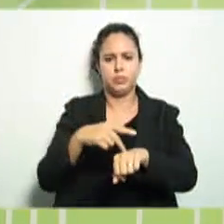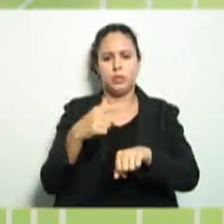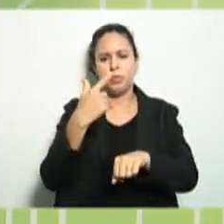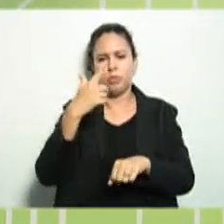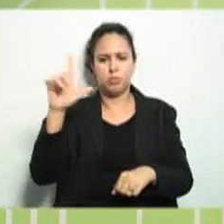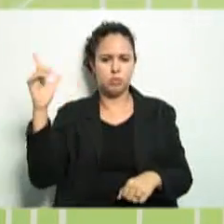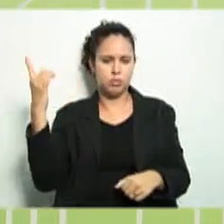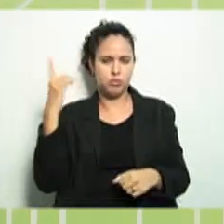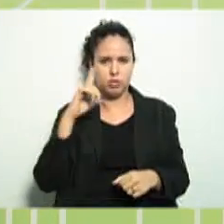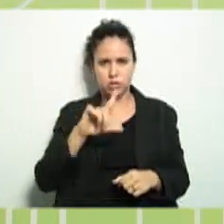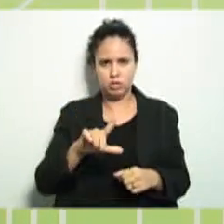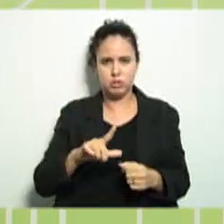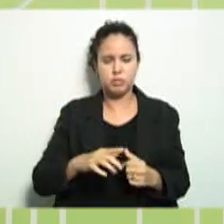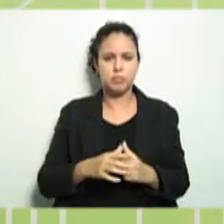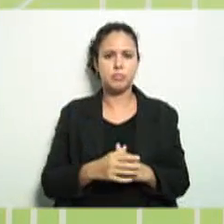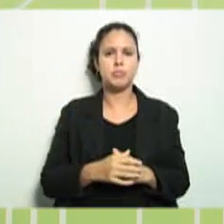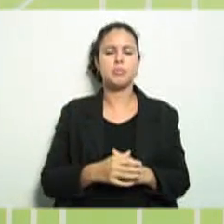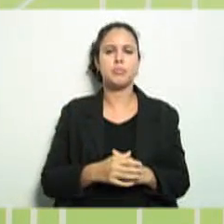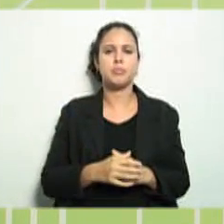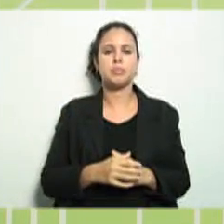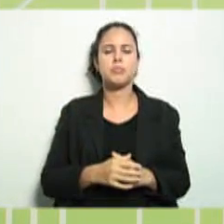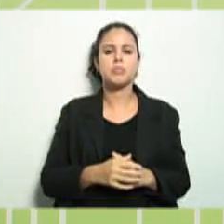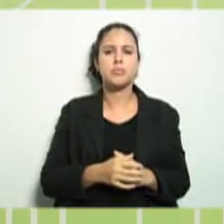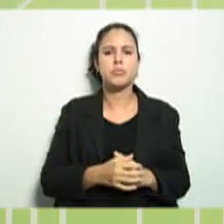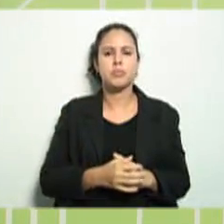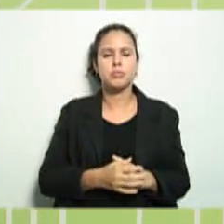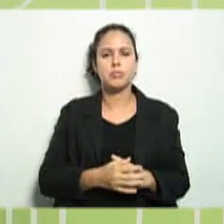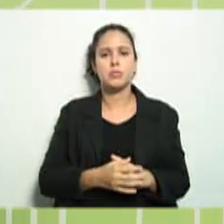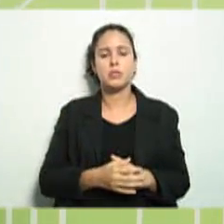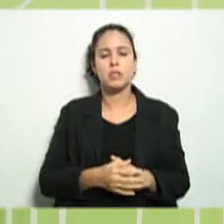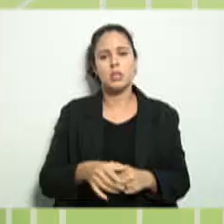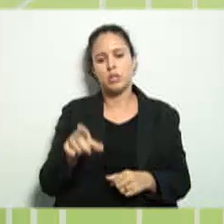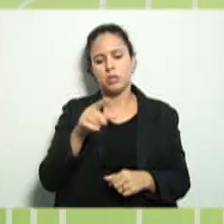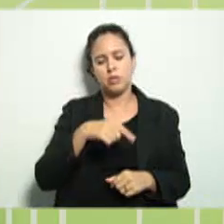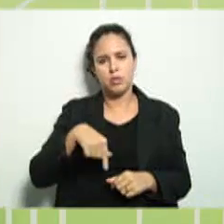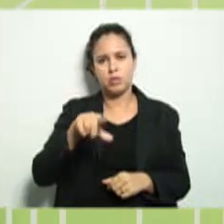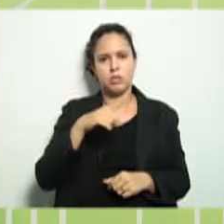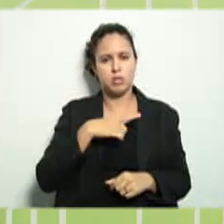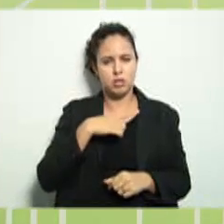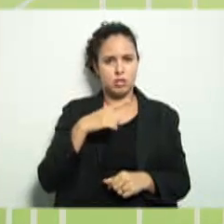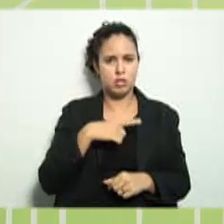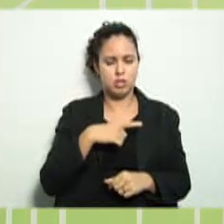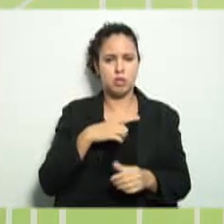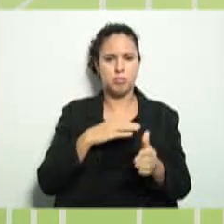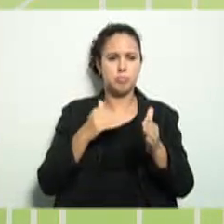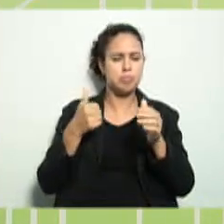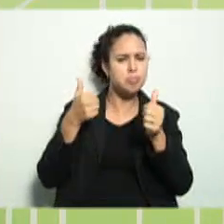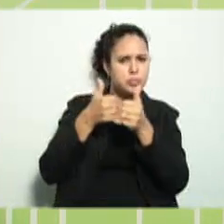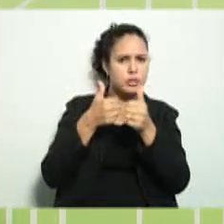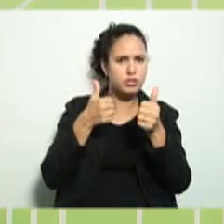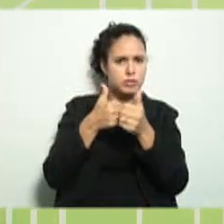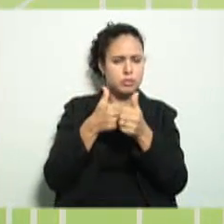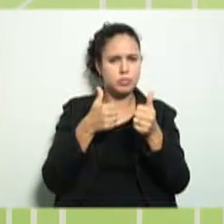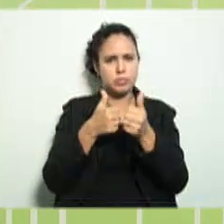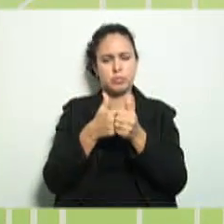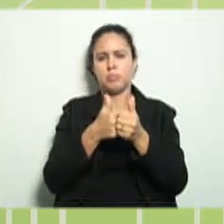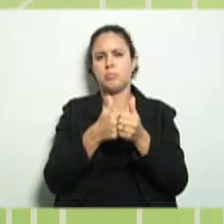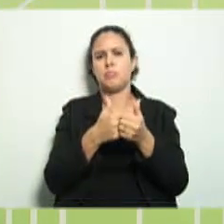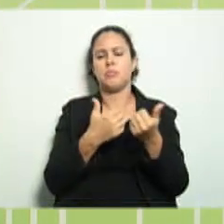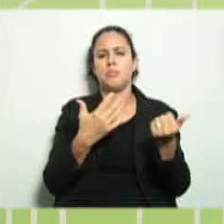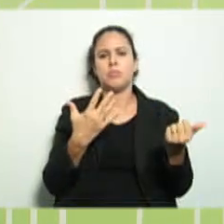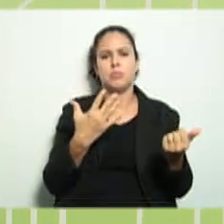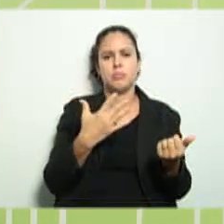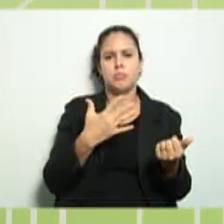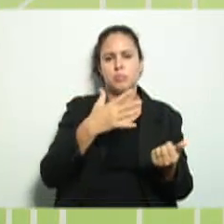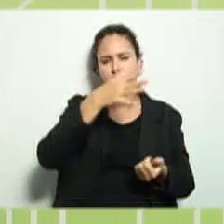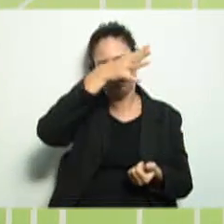de âmbito nacional, seja ela de âmbito estadual. Nós temos aqui ao lado o nosso vizinho, Mato Grosso, que é o maior exportador de